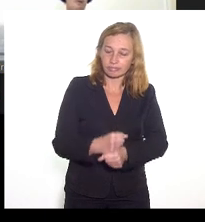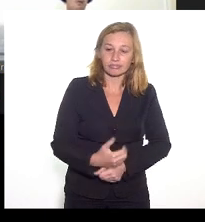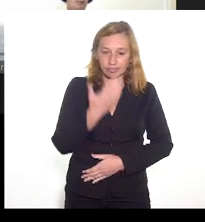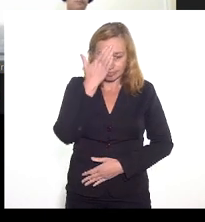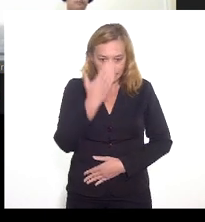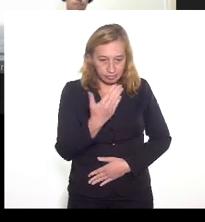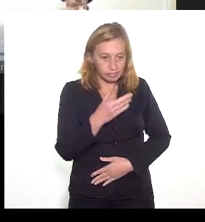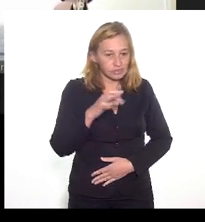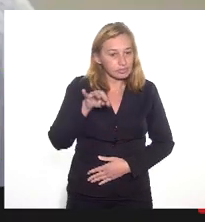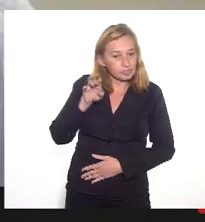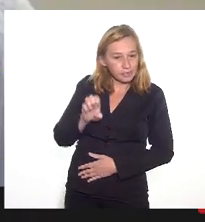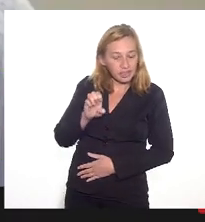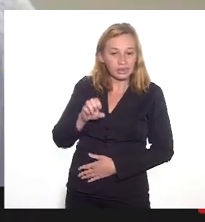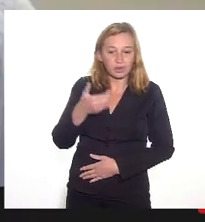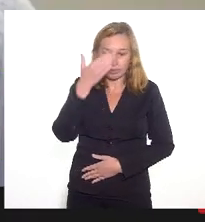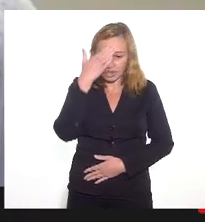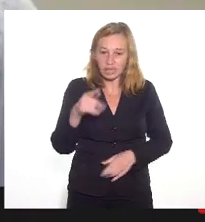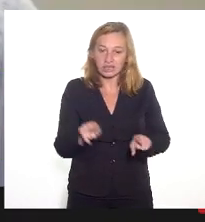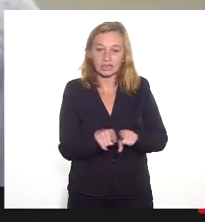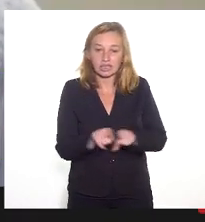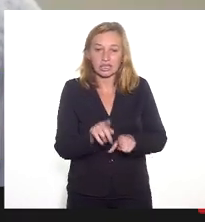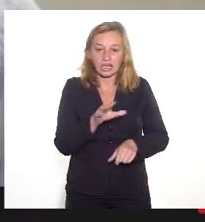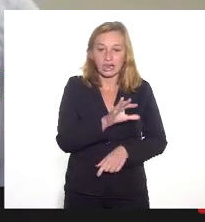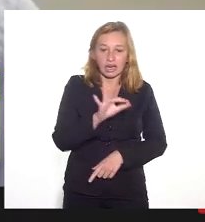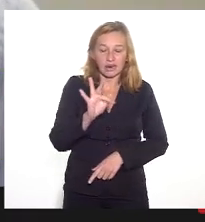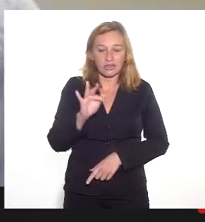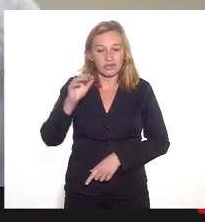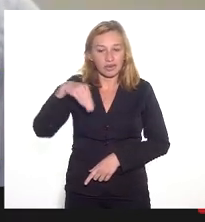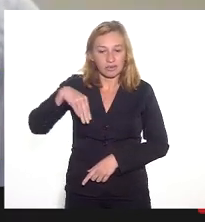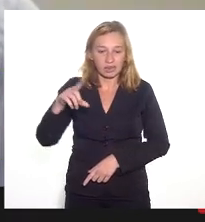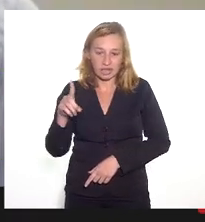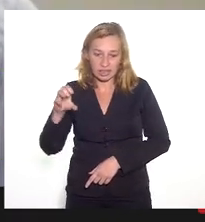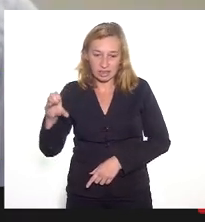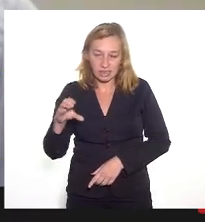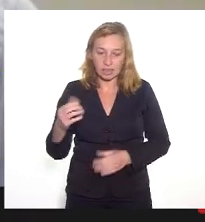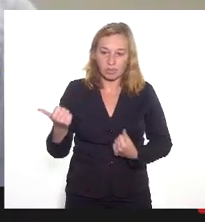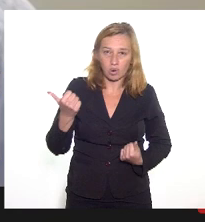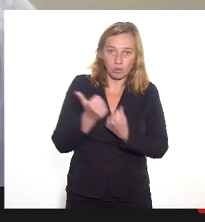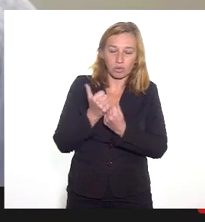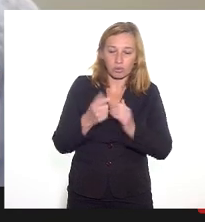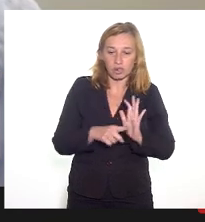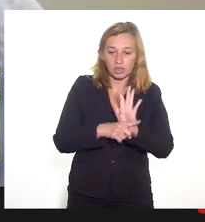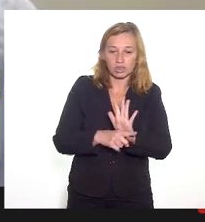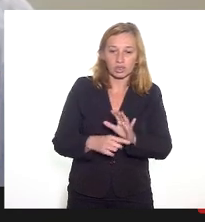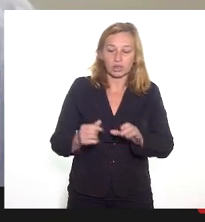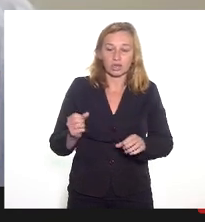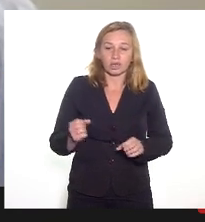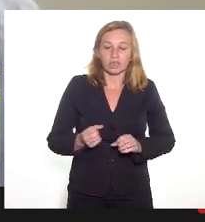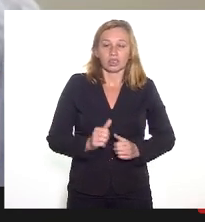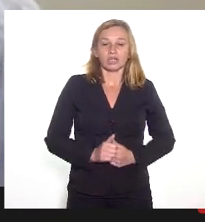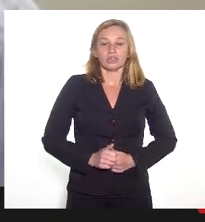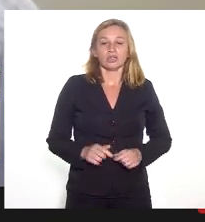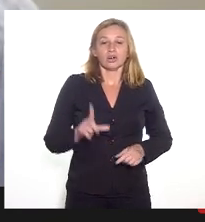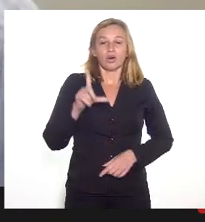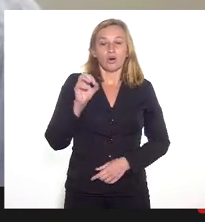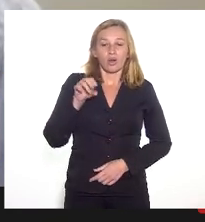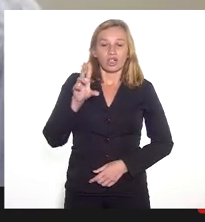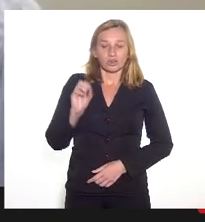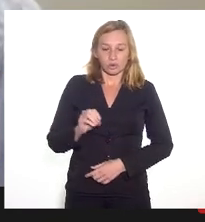Obrigado, Beth Costa. Muito obrigado também ao FNDC pela ajuda, pelo apoio para a construção dessa frente. Orlando